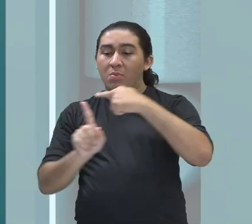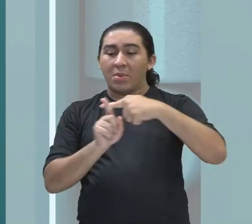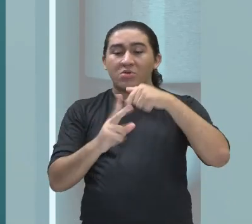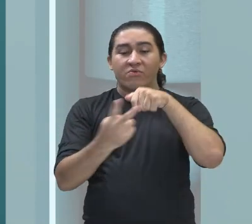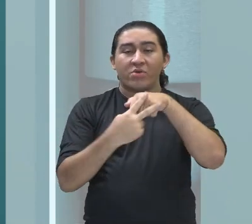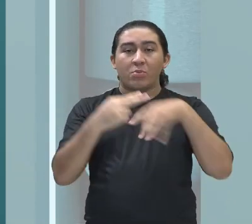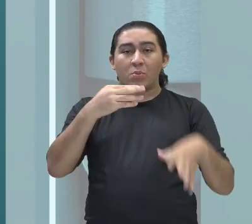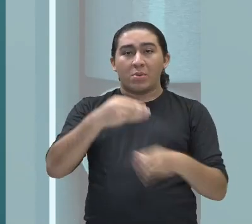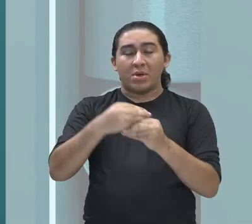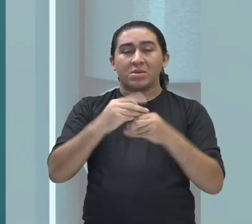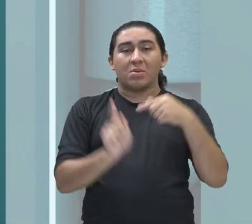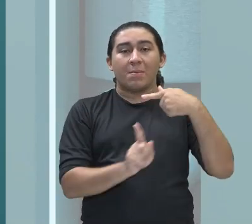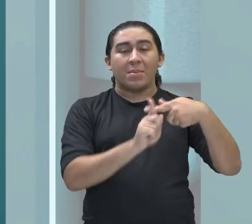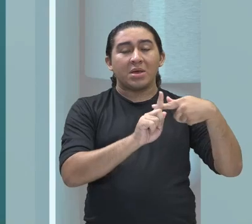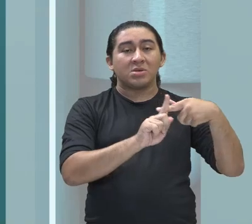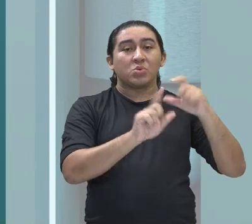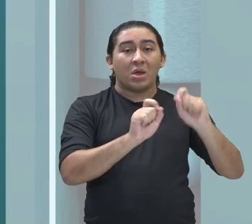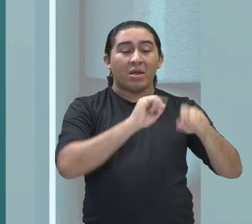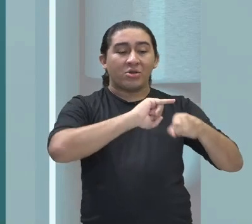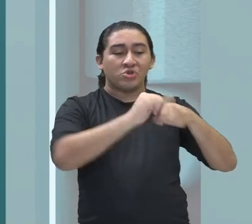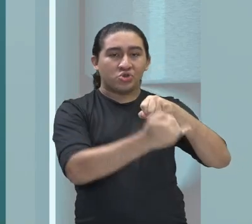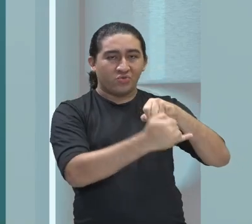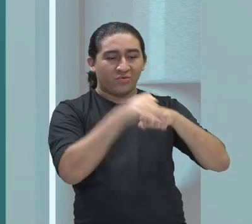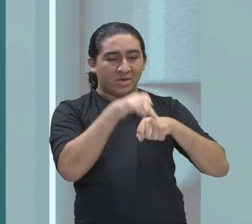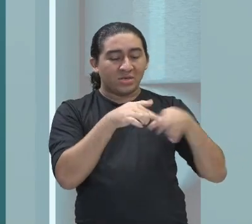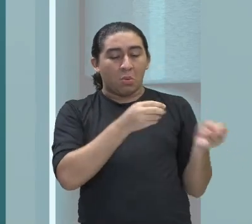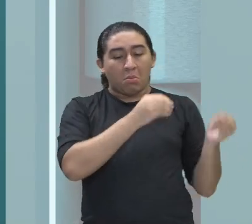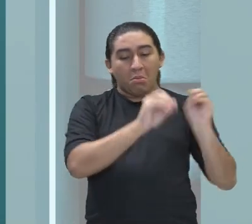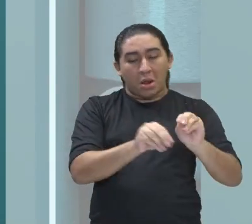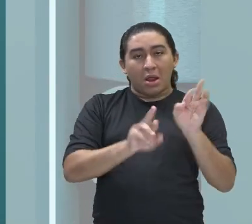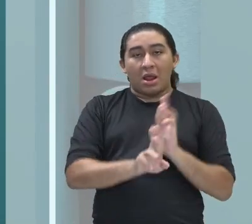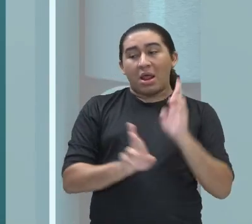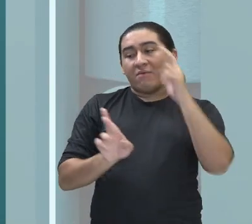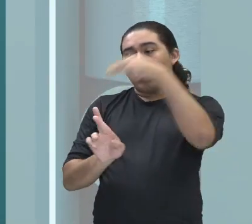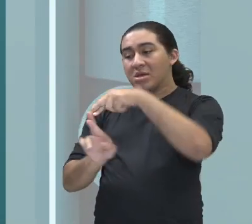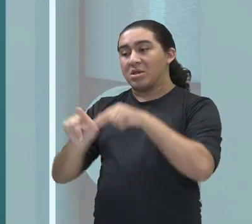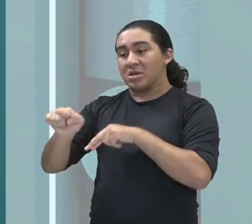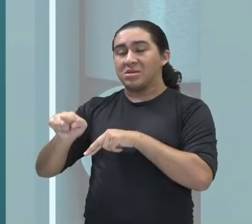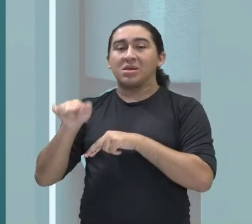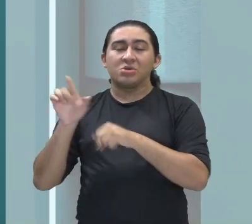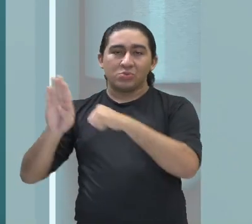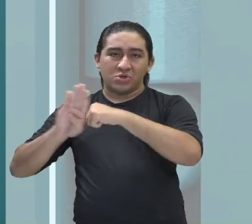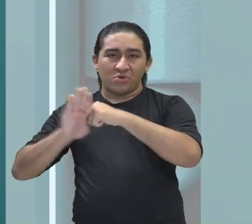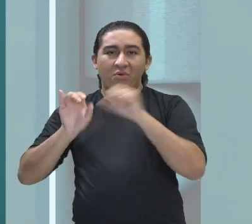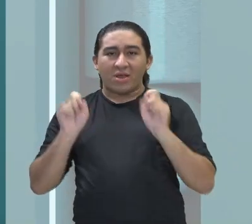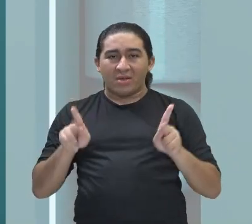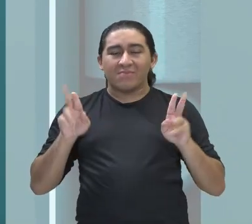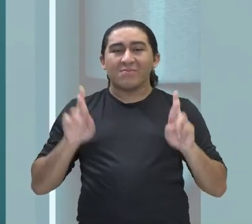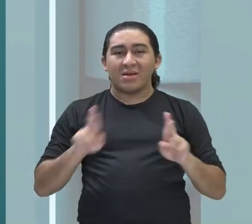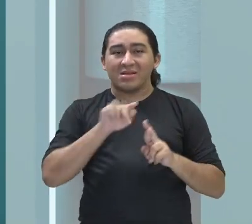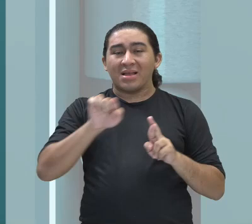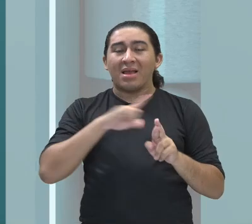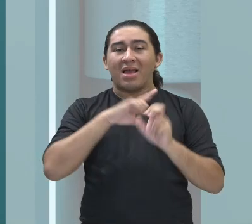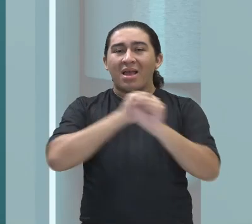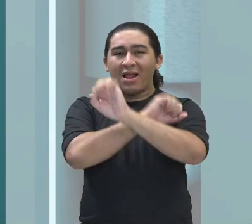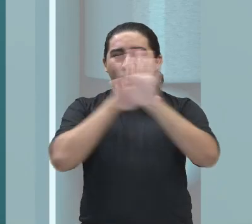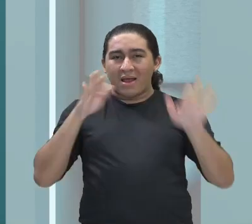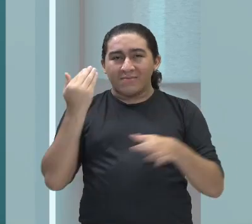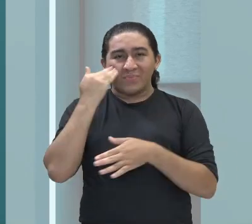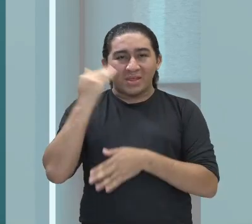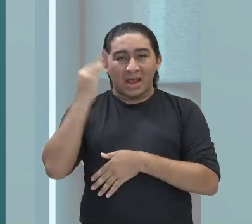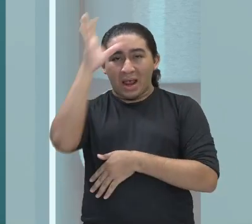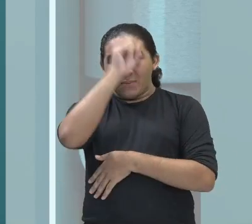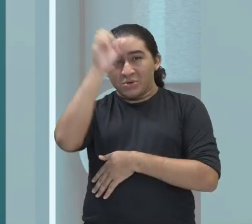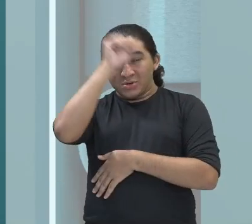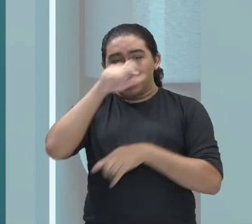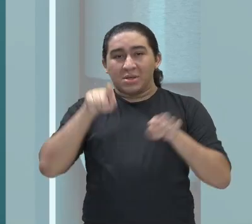verbo de ligação e aí esse adjetivo relacionado a esse substantivo. Espero ter ficado bastante claro, que vocês tenham